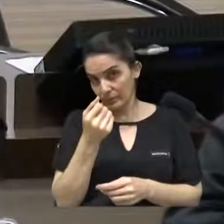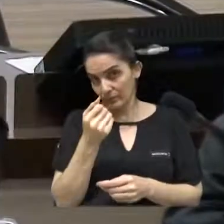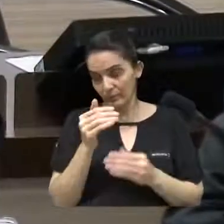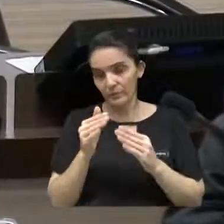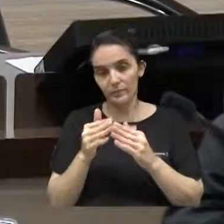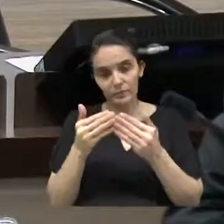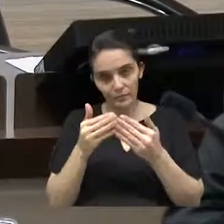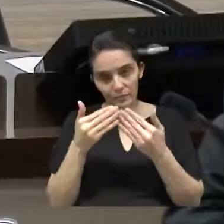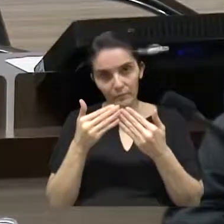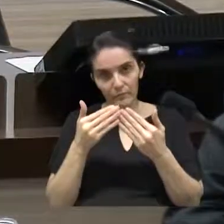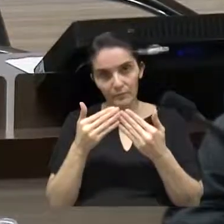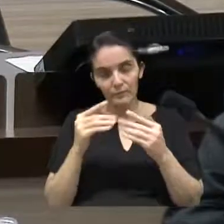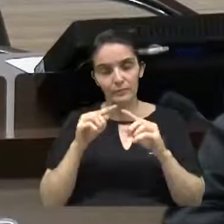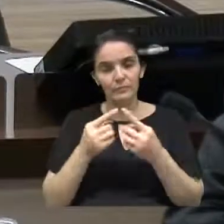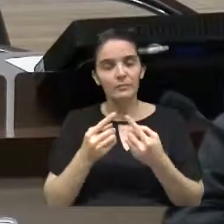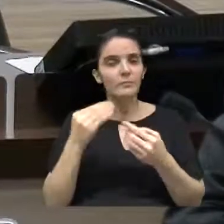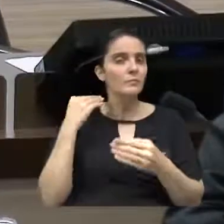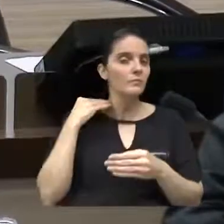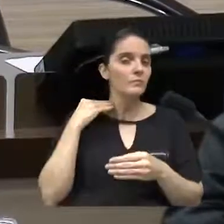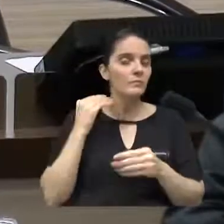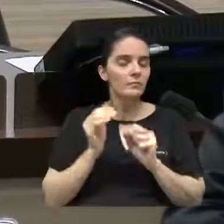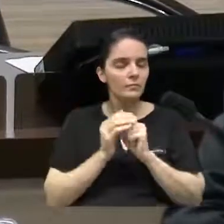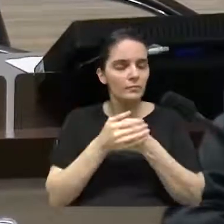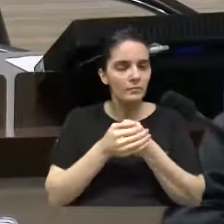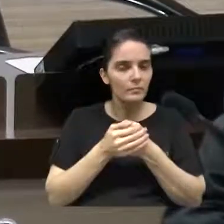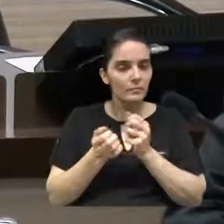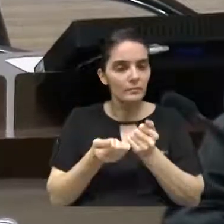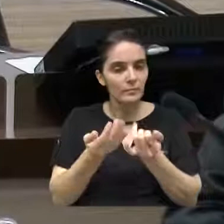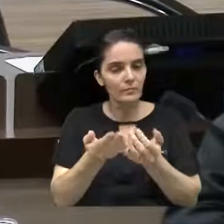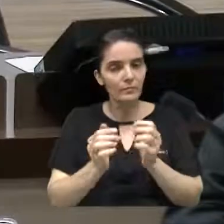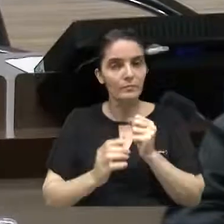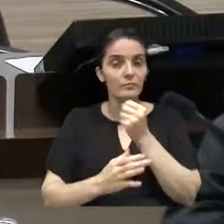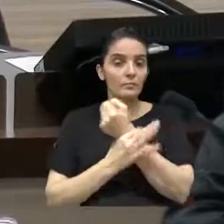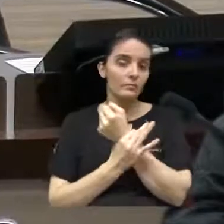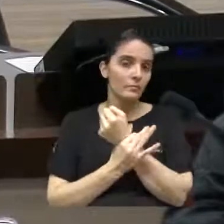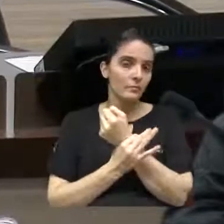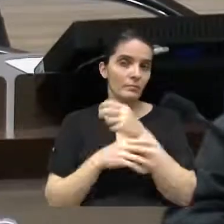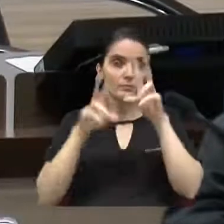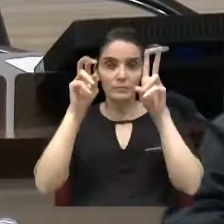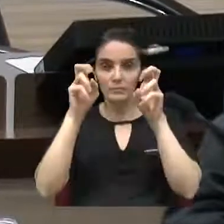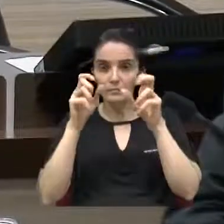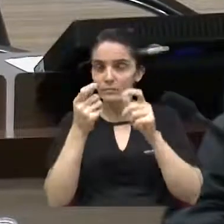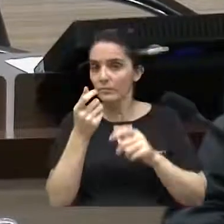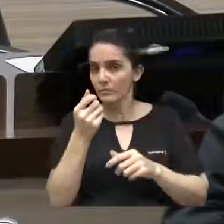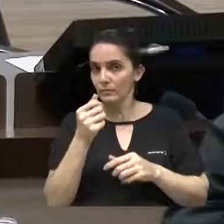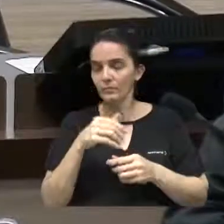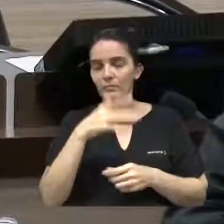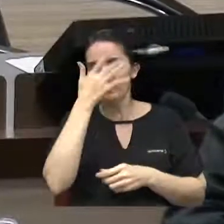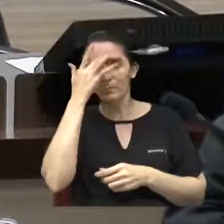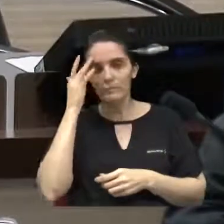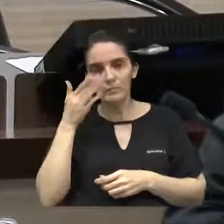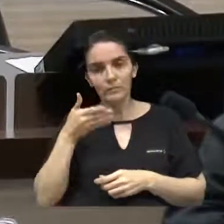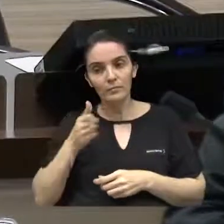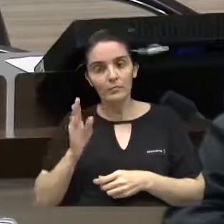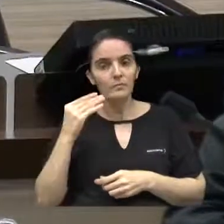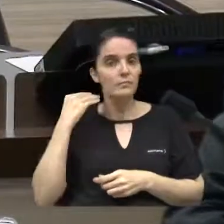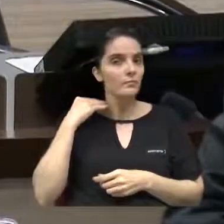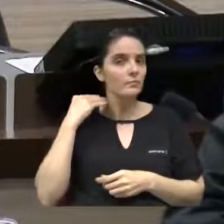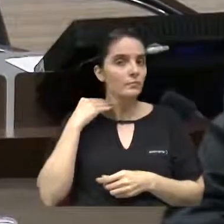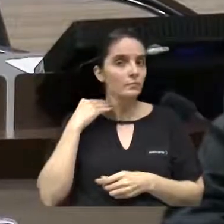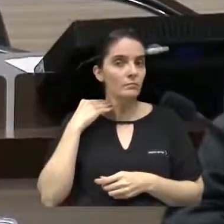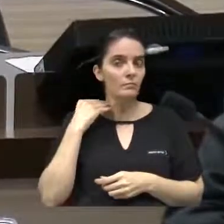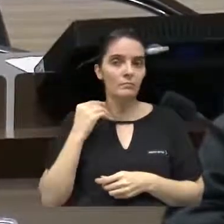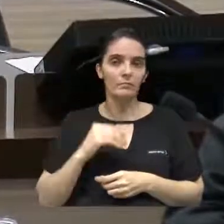de capitalização. E como bem disse o vereador, na maior parte das vezes, as pessoas, quando procuram esses serviços no banco, já